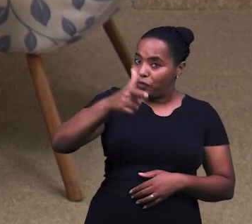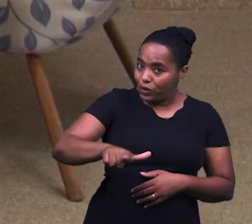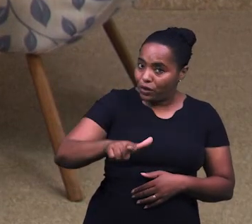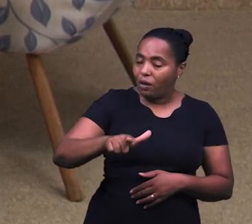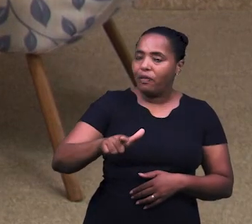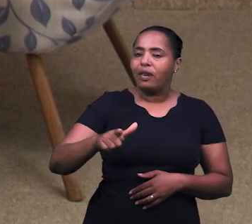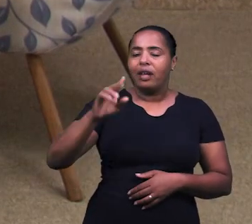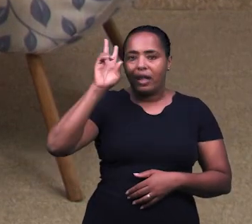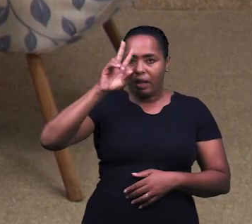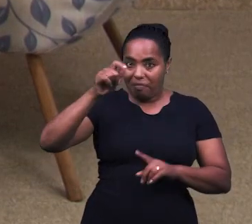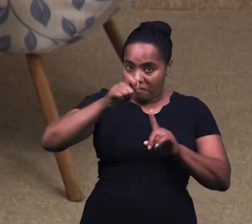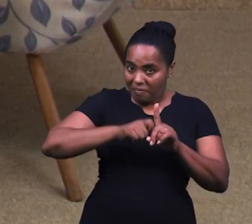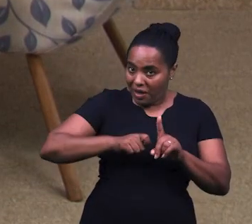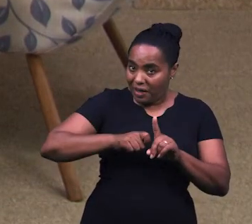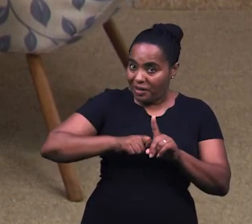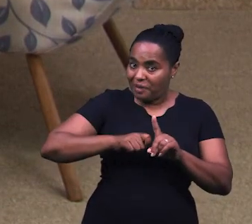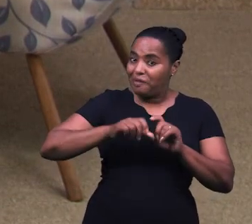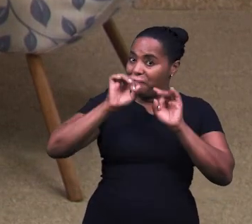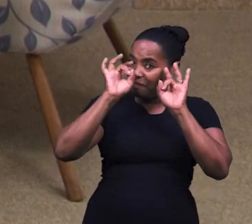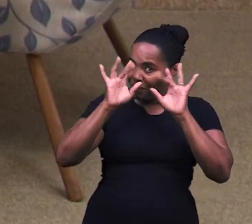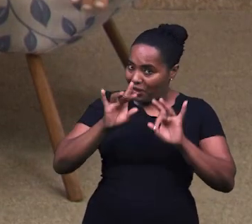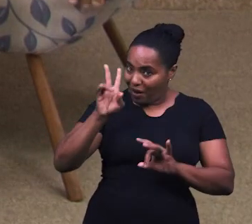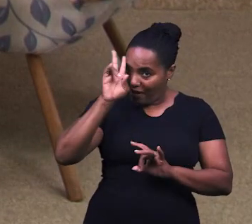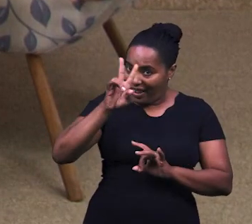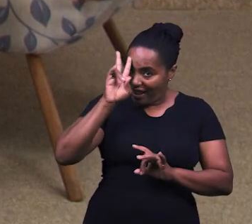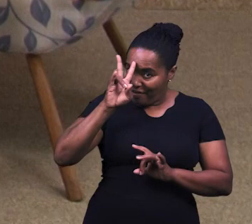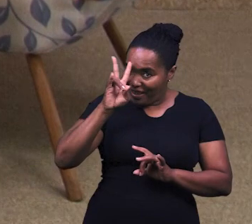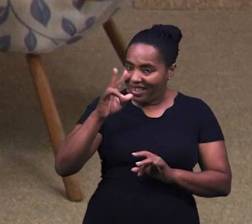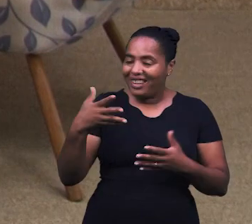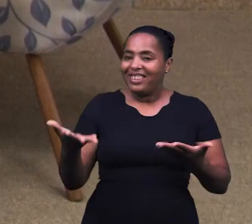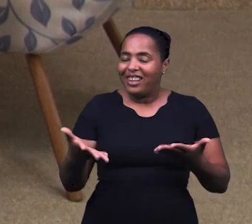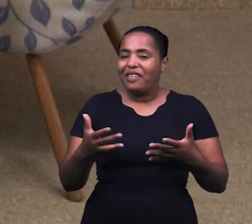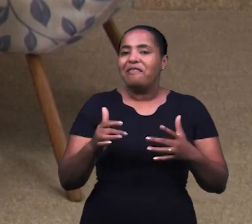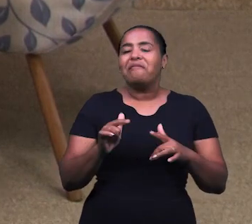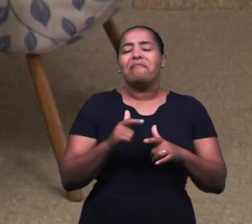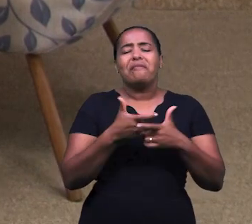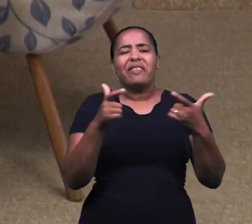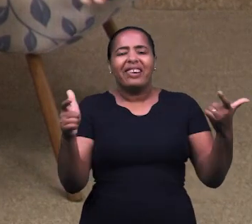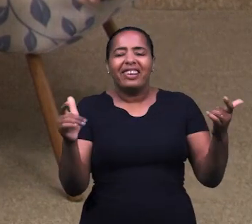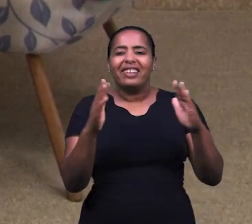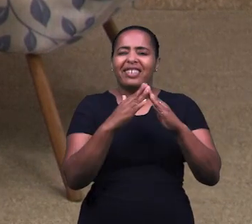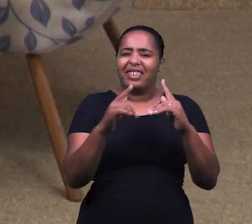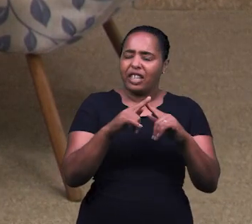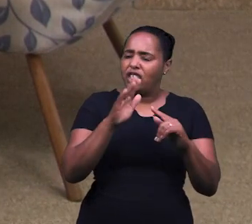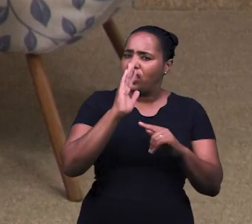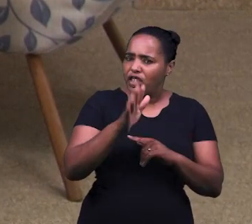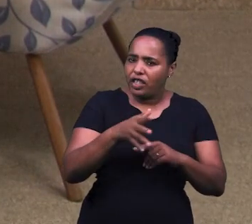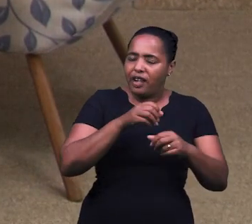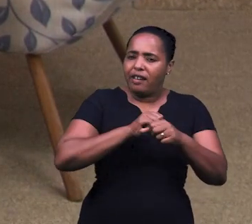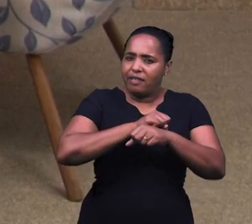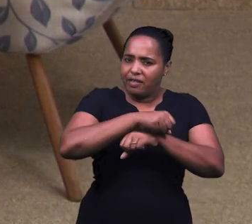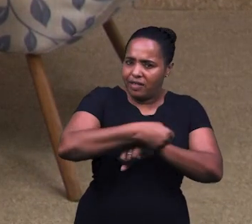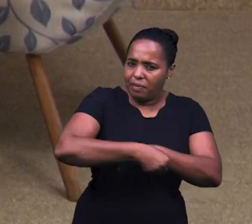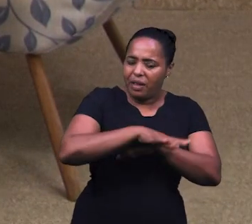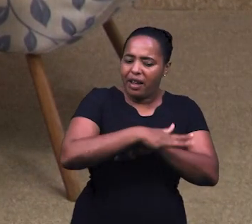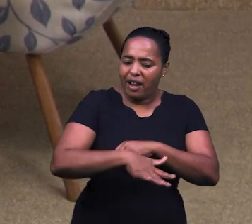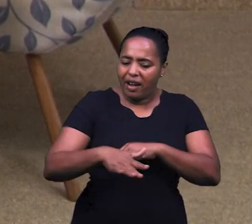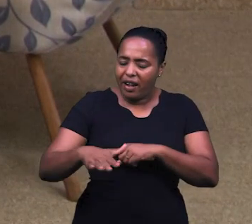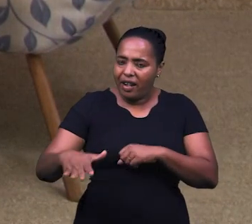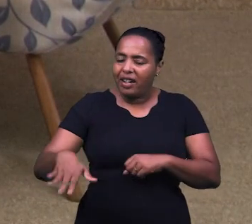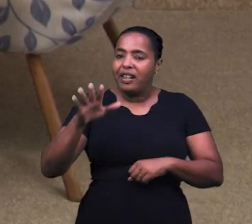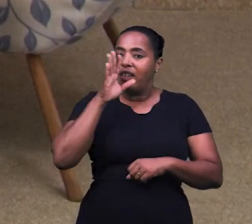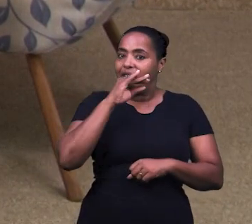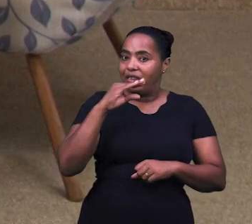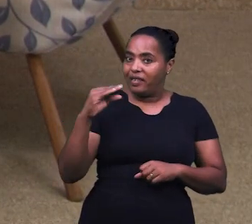nosso encontro. Lembrando que este mês, um mês muito especial, onde na grande maioria das igrejas já tivemos o nosso seminário